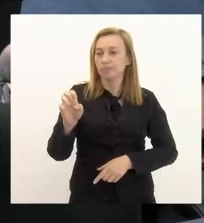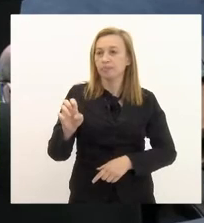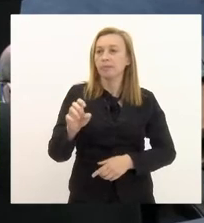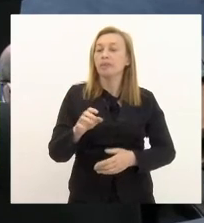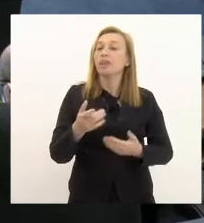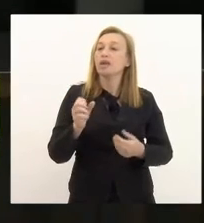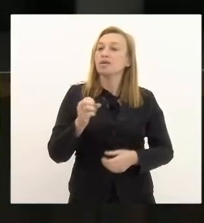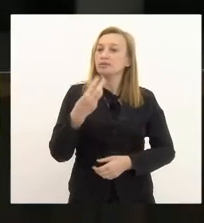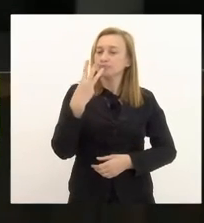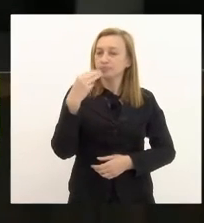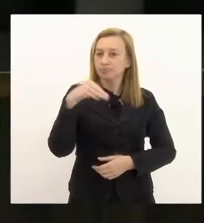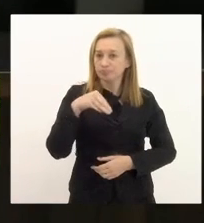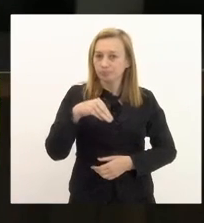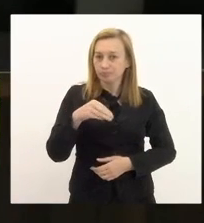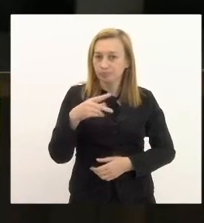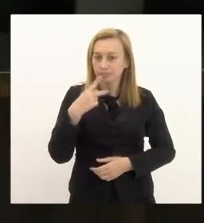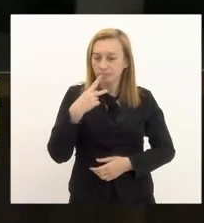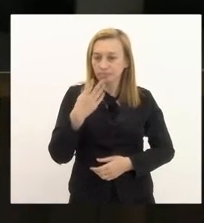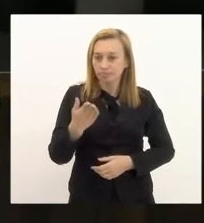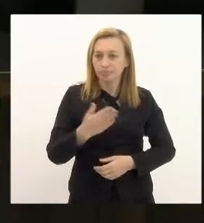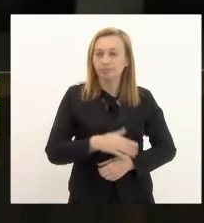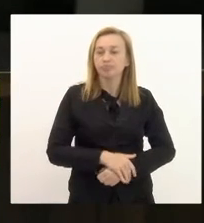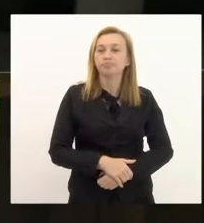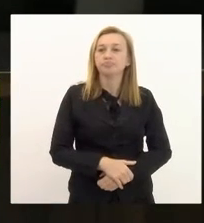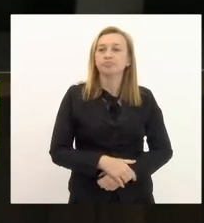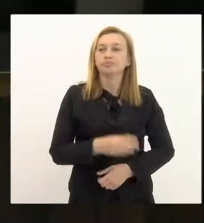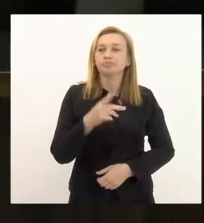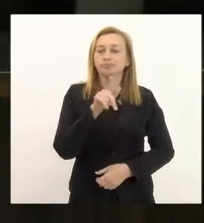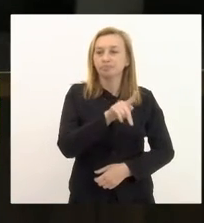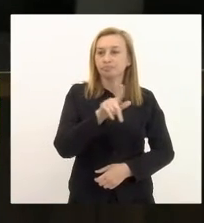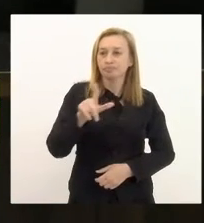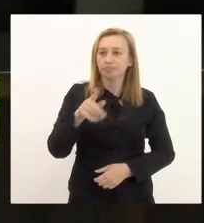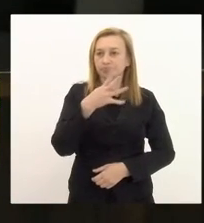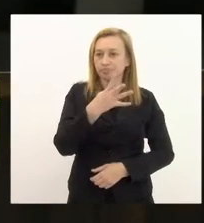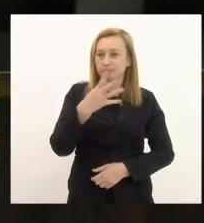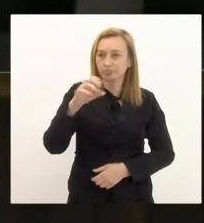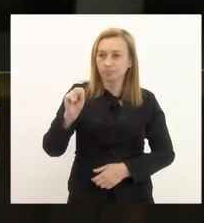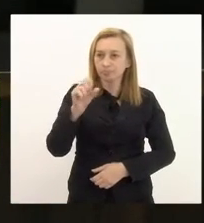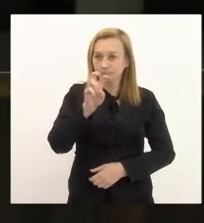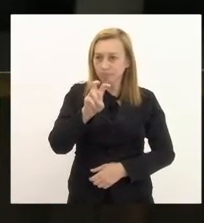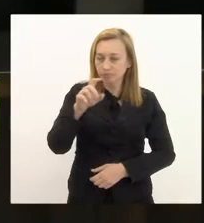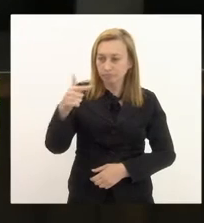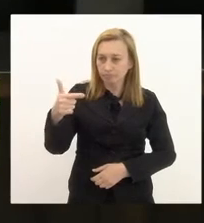eu sou dispõe de três minutos sobre o PL 4852